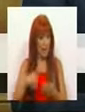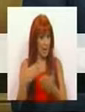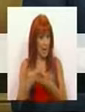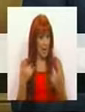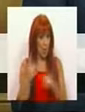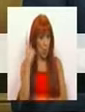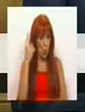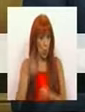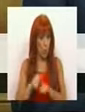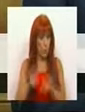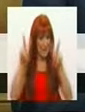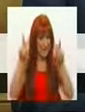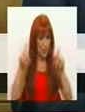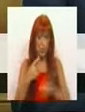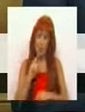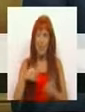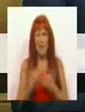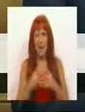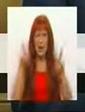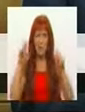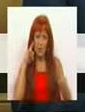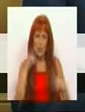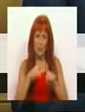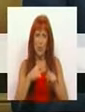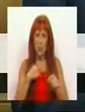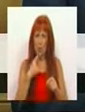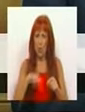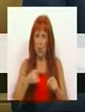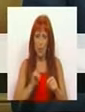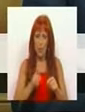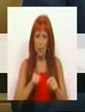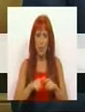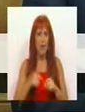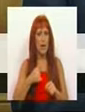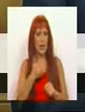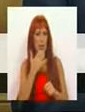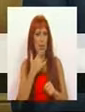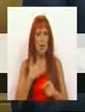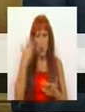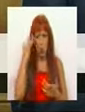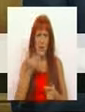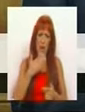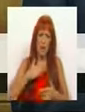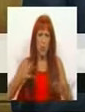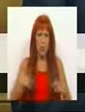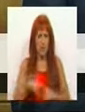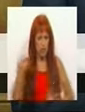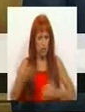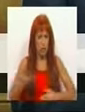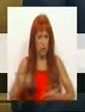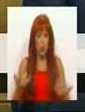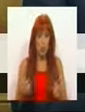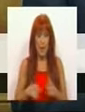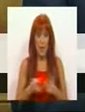atribuir um título, vou-lhe chamar assim de propósito para não chamar o nome próprio, pelo período que nos parece razoável e justo,